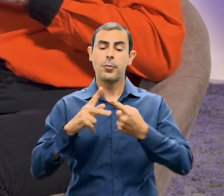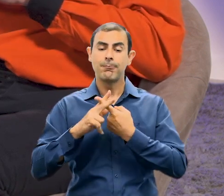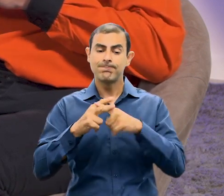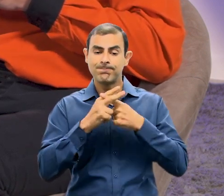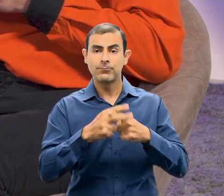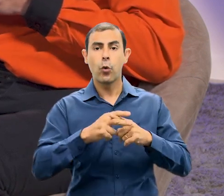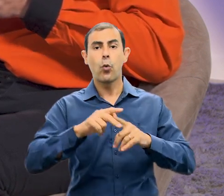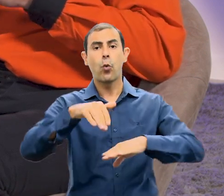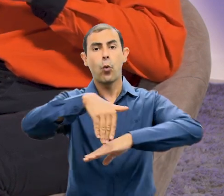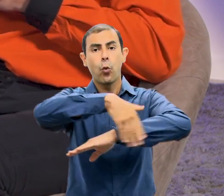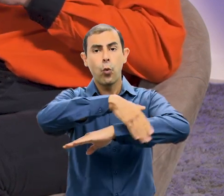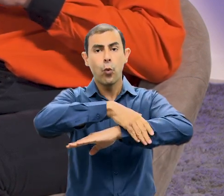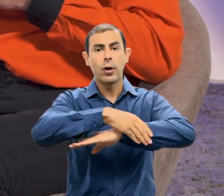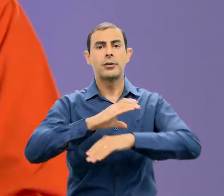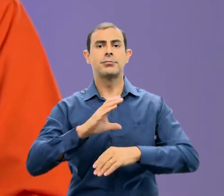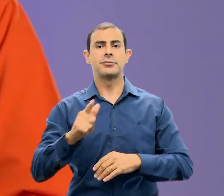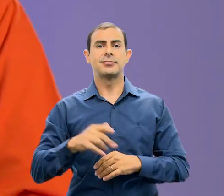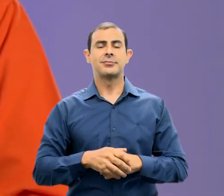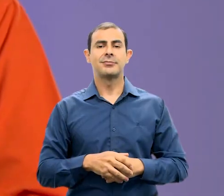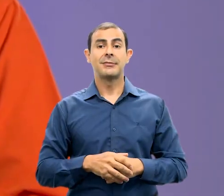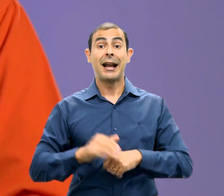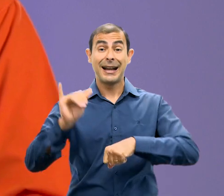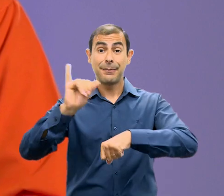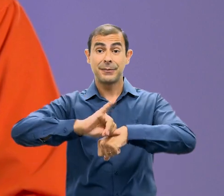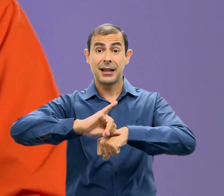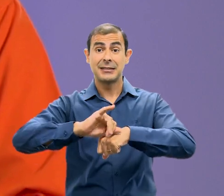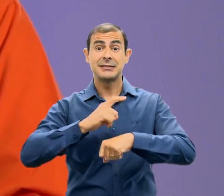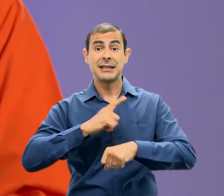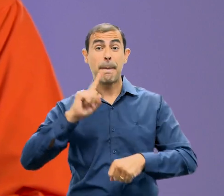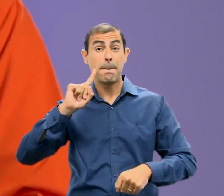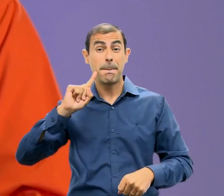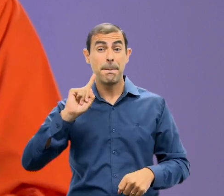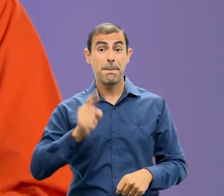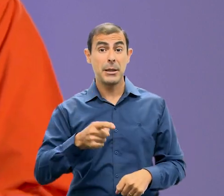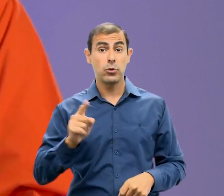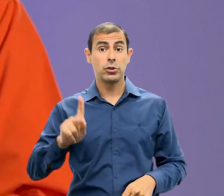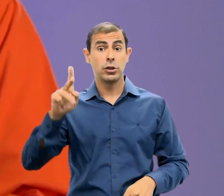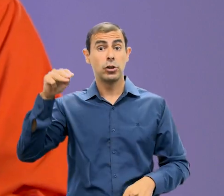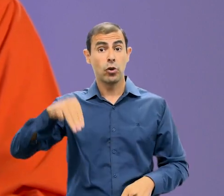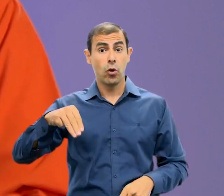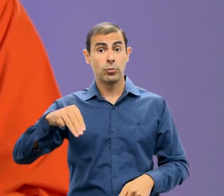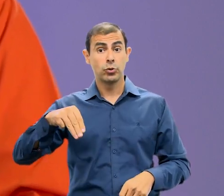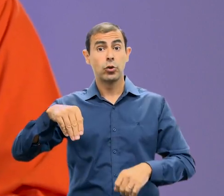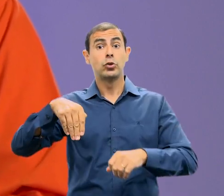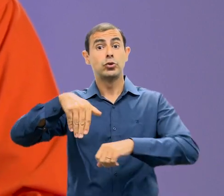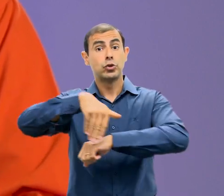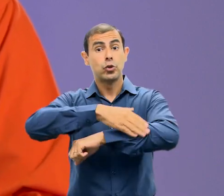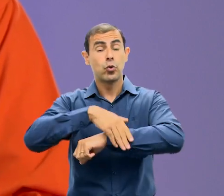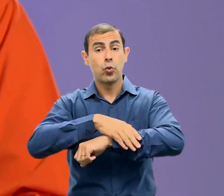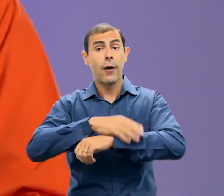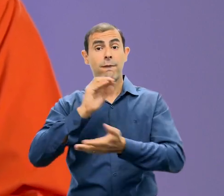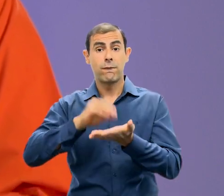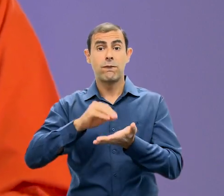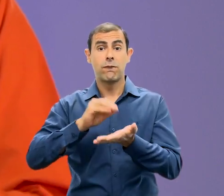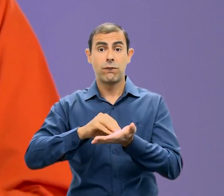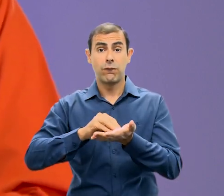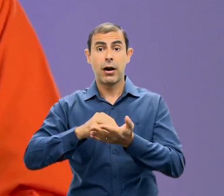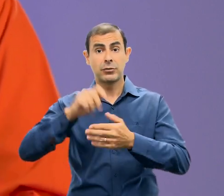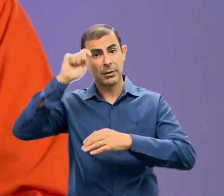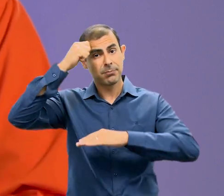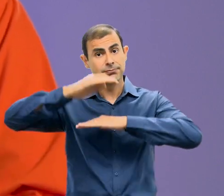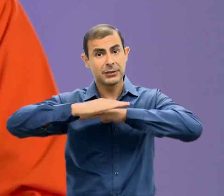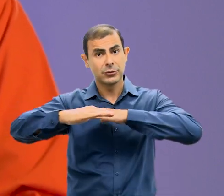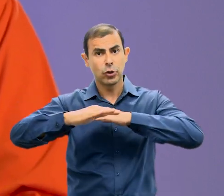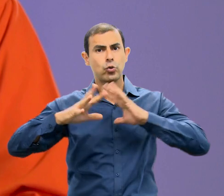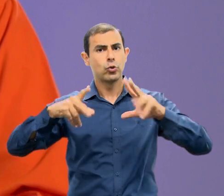Então, uma capital com 1.000 quilômetros de ruas sem asfaltamento, sem pavimentação, é uma coisa muito grave. Nós estamos